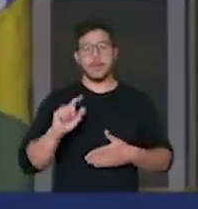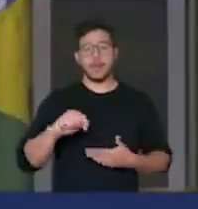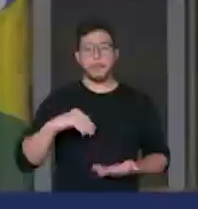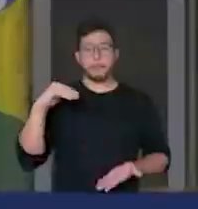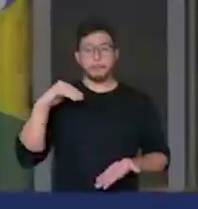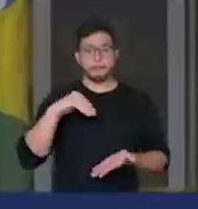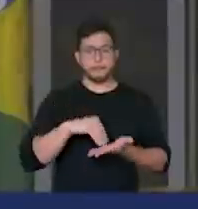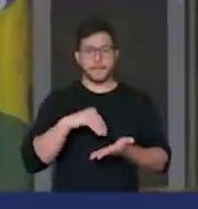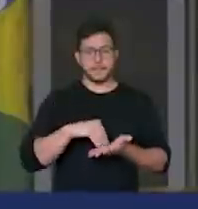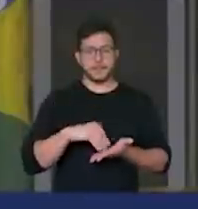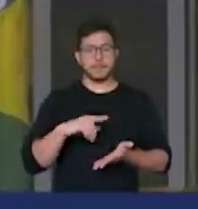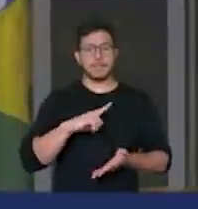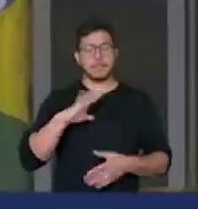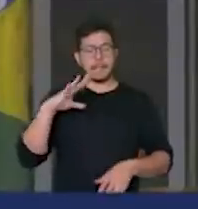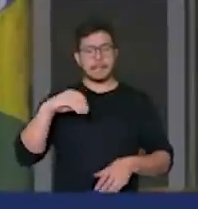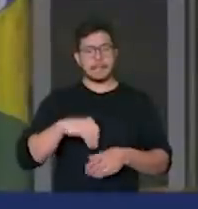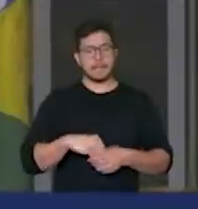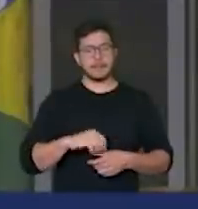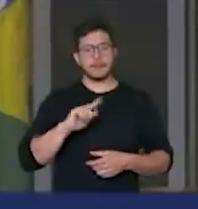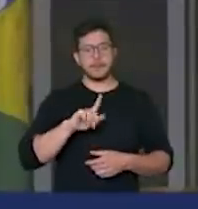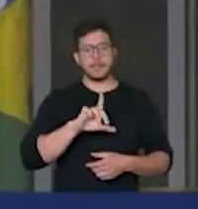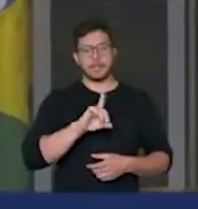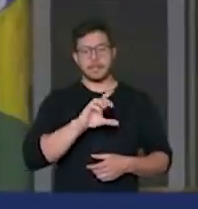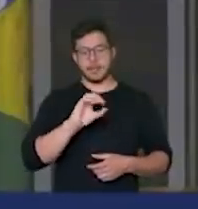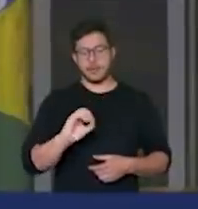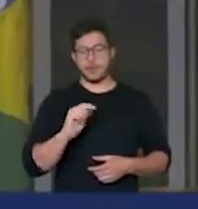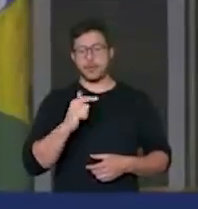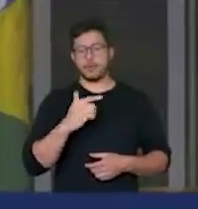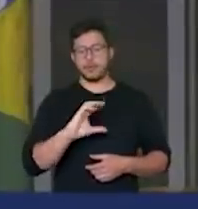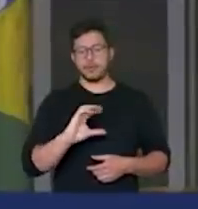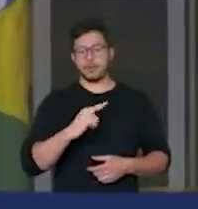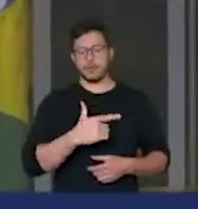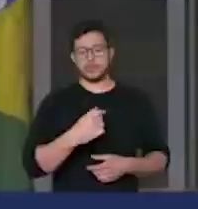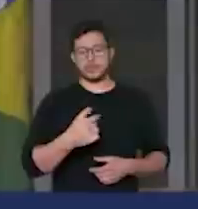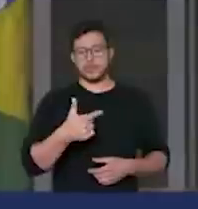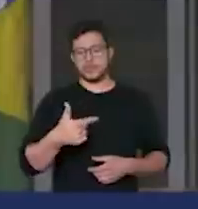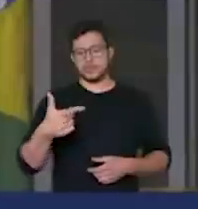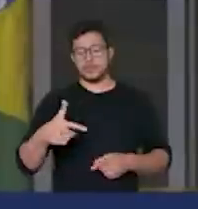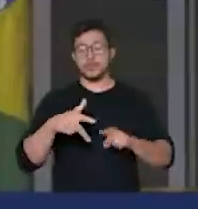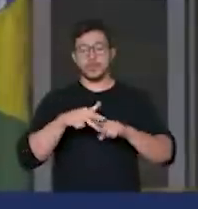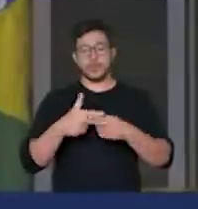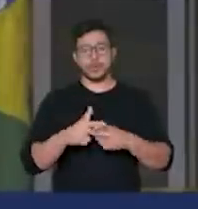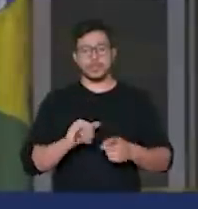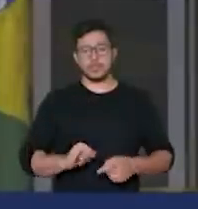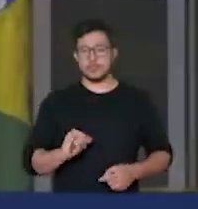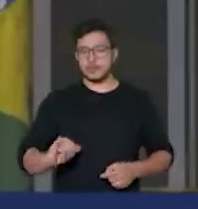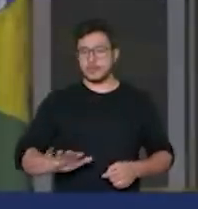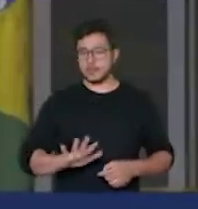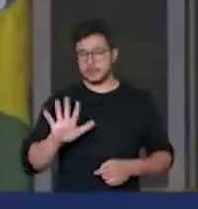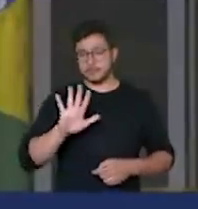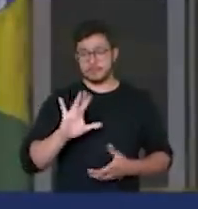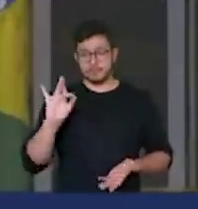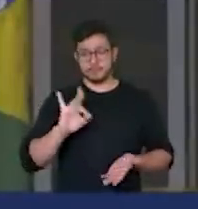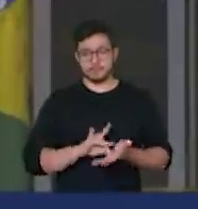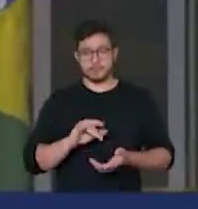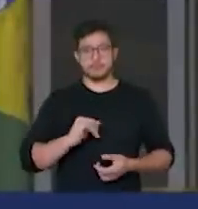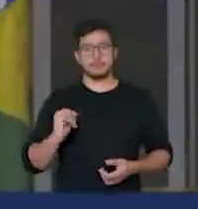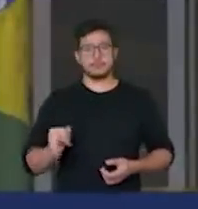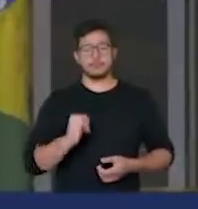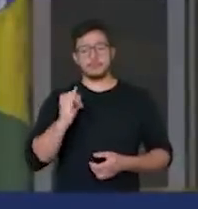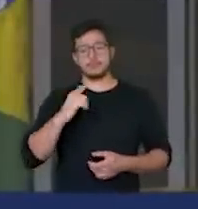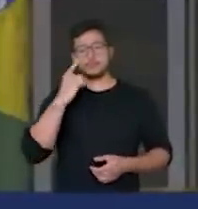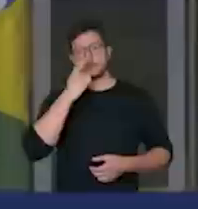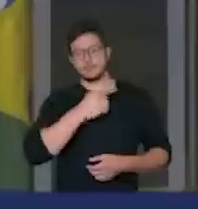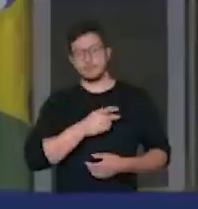mínimo, aquilo previsto na Lei Orçamentária de 2022, corrigido pela inflação. Isso é fundamental para manter